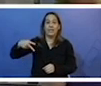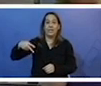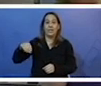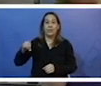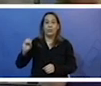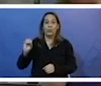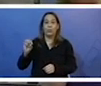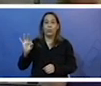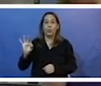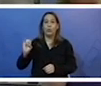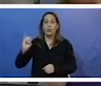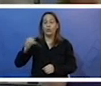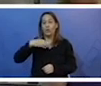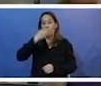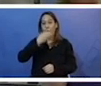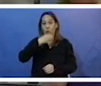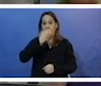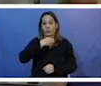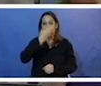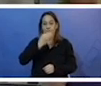fruta.